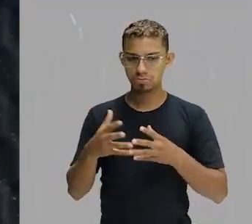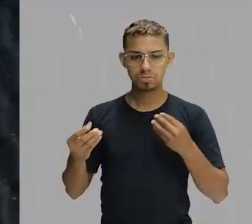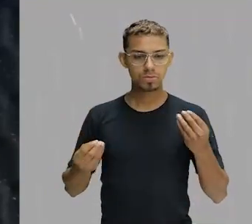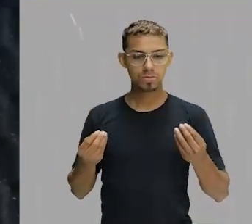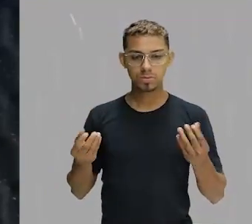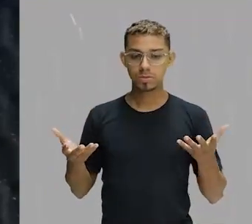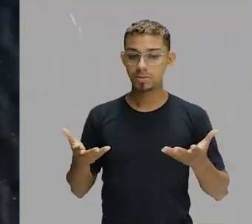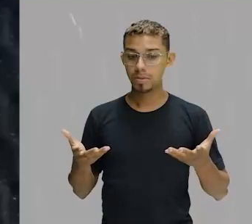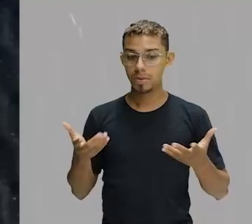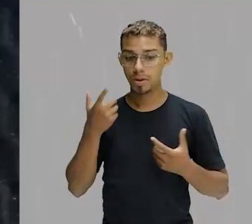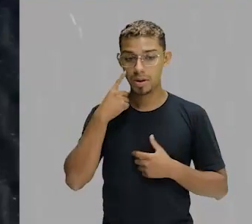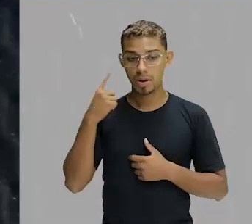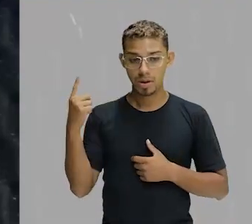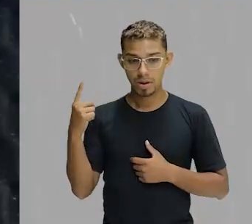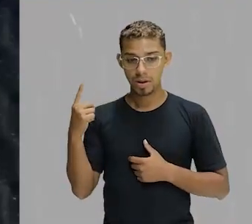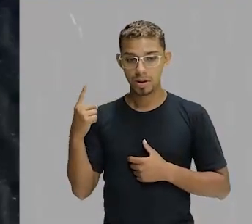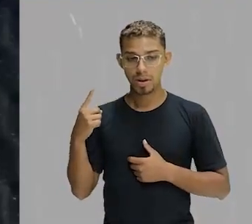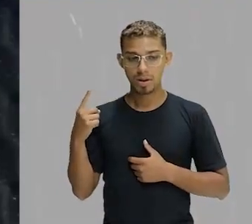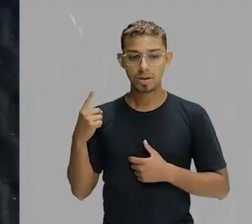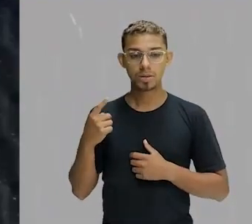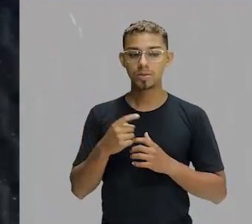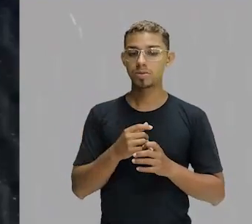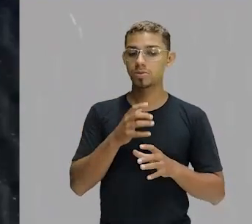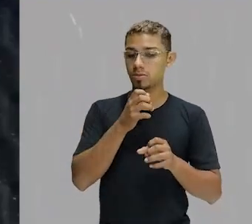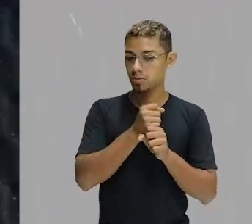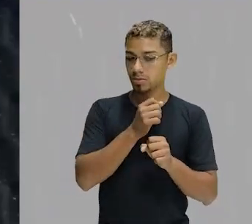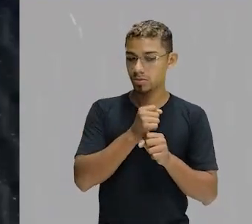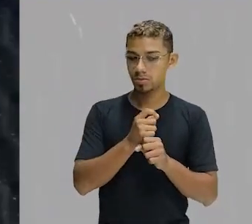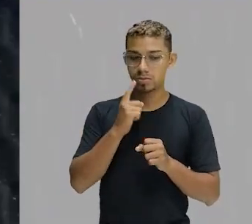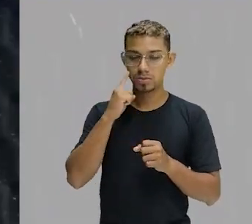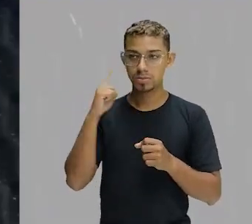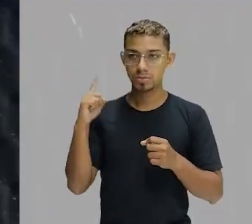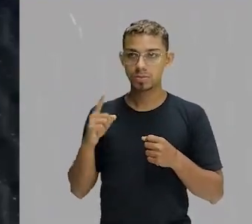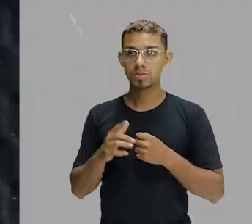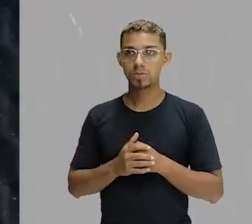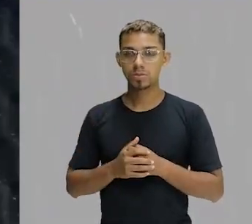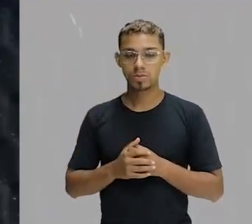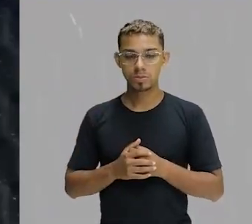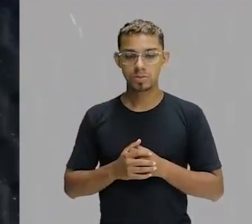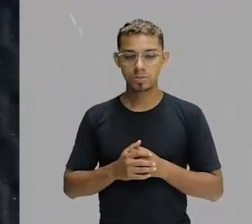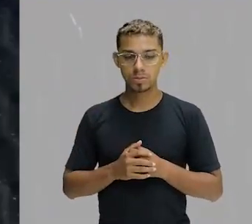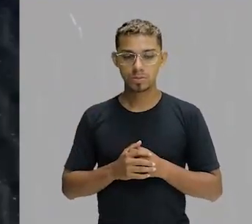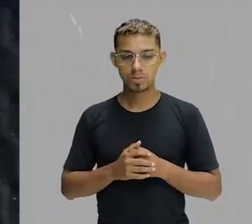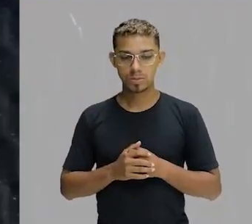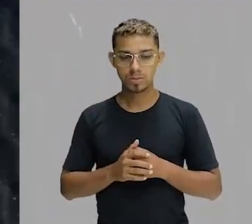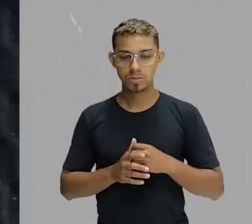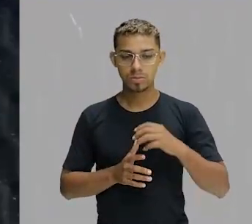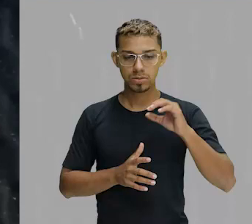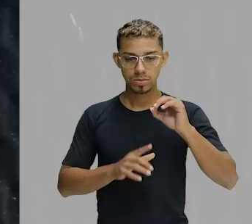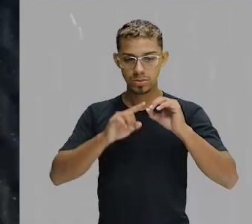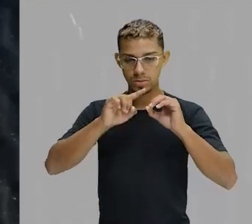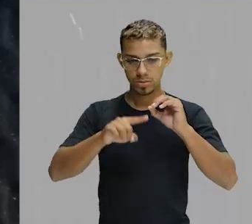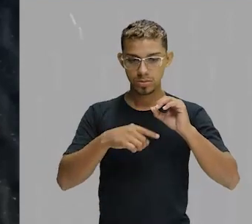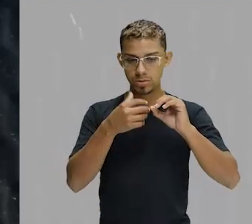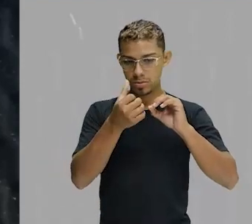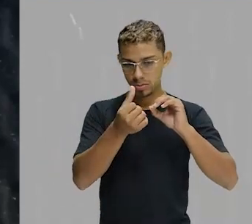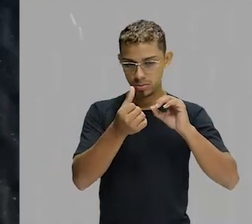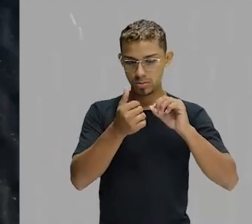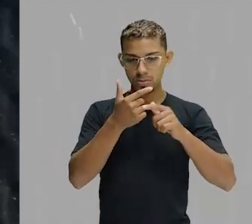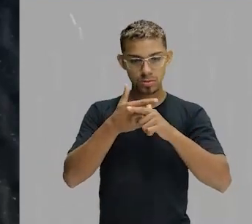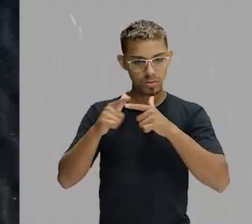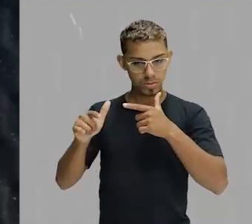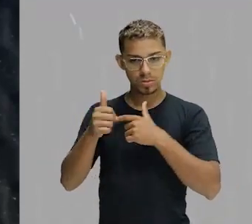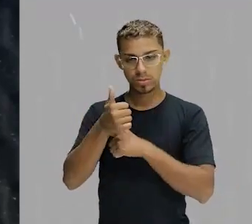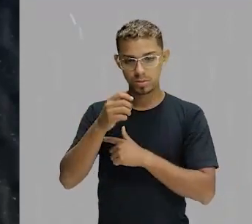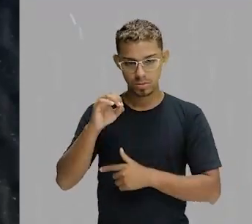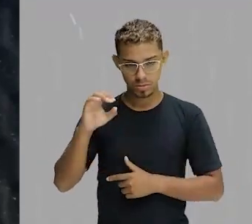agora? Se você tiver suporte de uma calculadora, o que é que você vai fazer? Você vai fazer 0,6 dividido por 100, porque